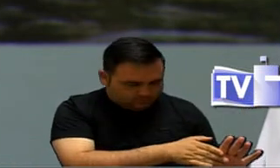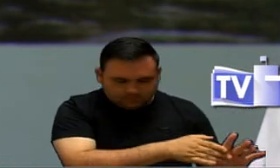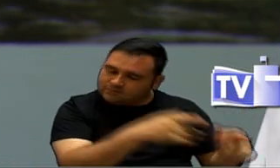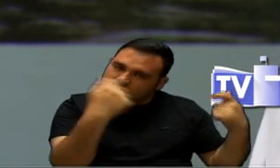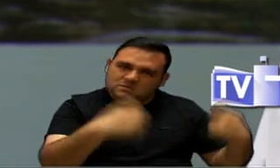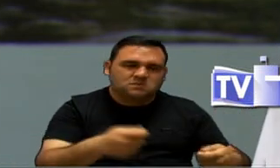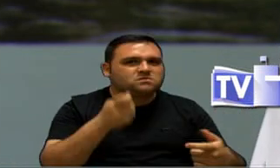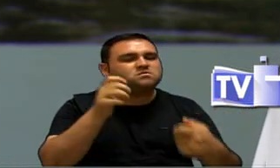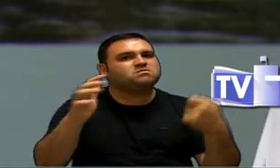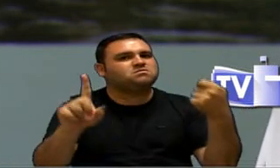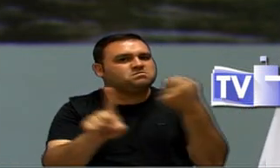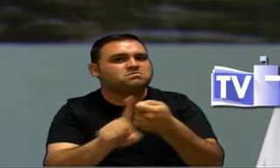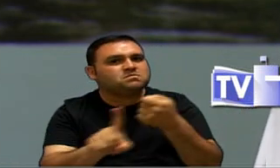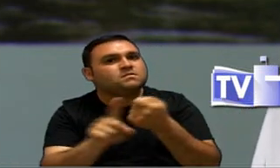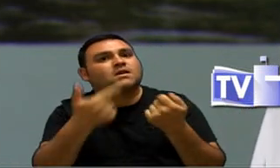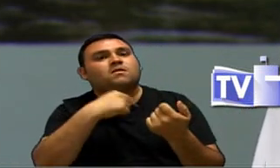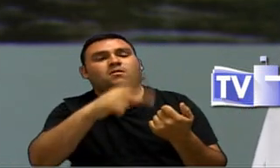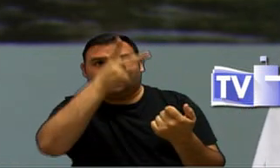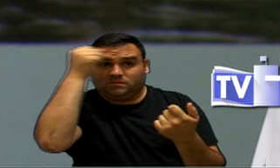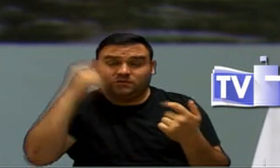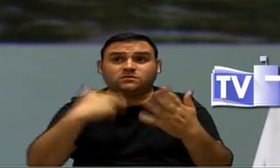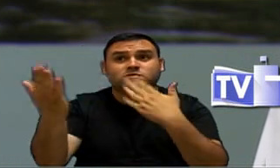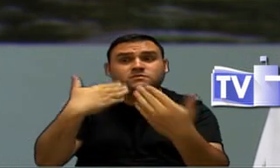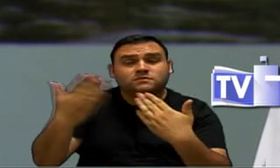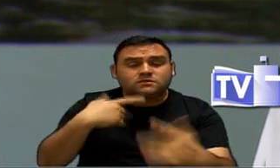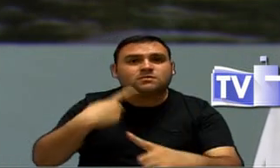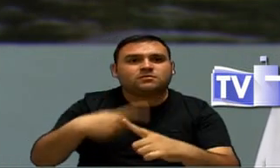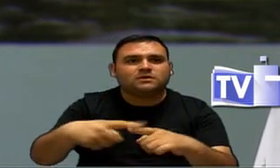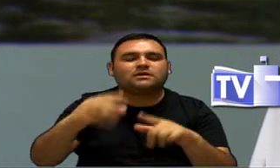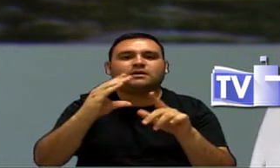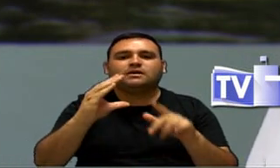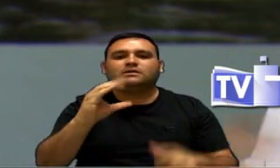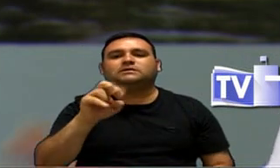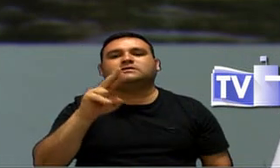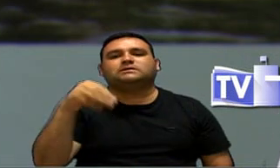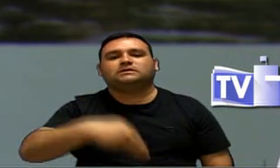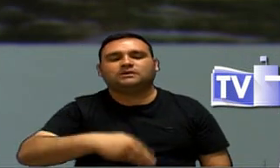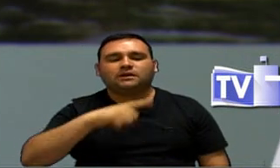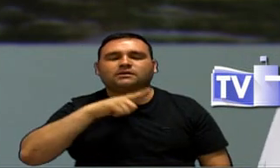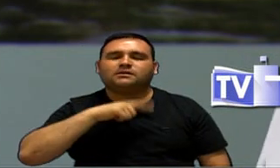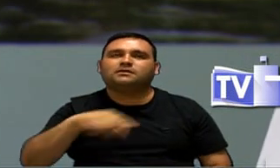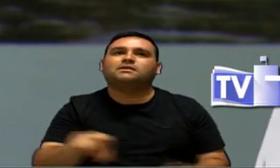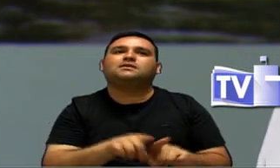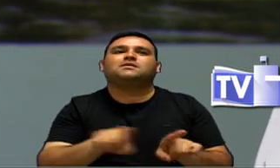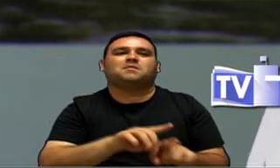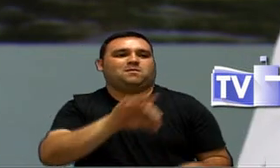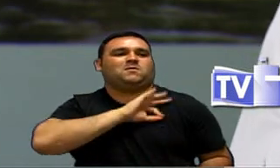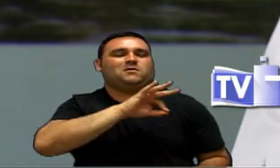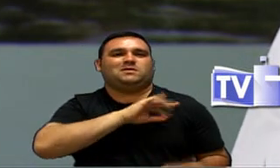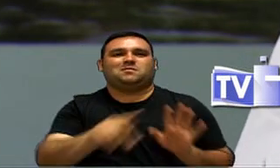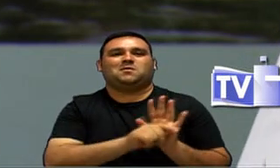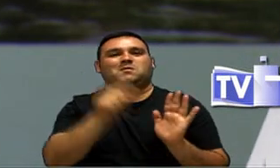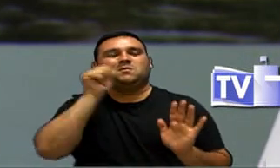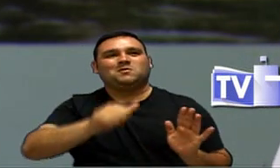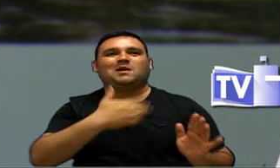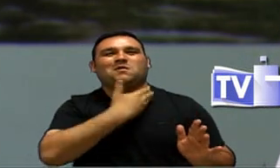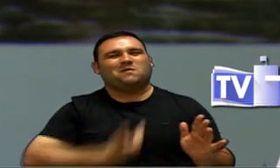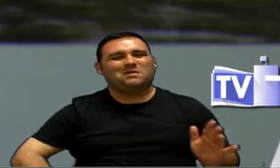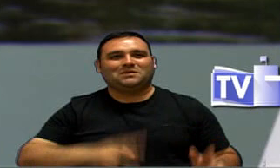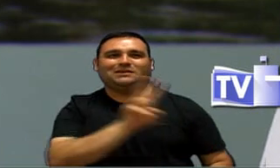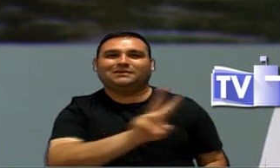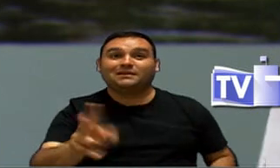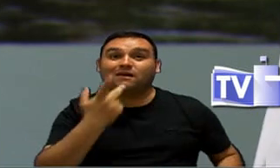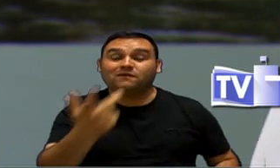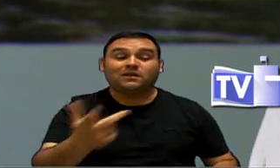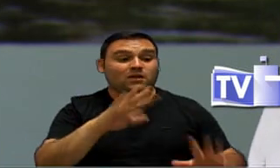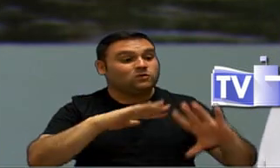SEREM tenha os funcionários que precisa ter. A Delegacia da Mulher, todos os governadores em campanha e os candidatos